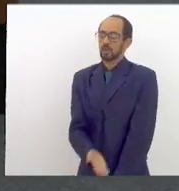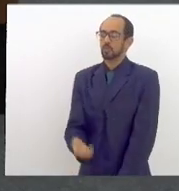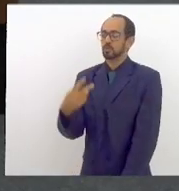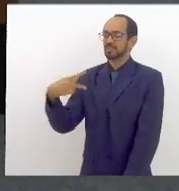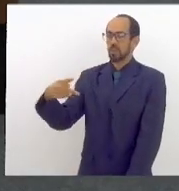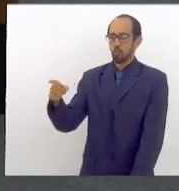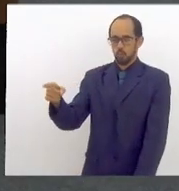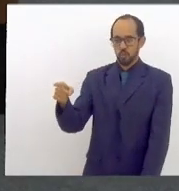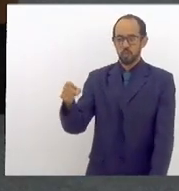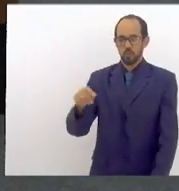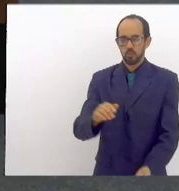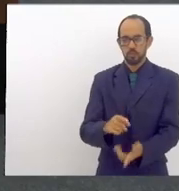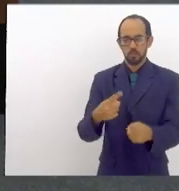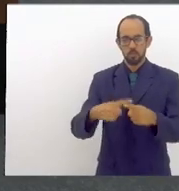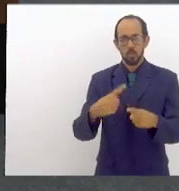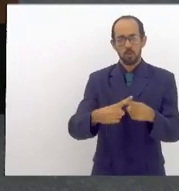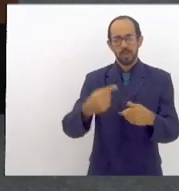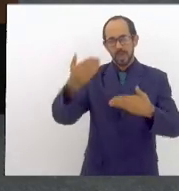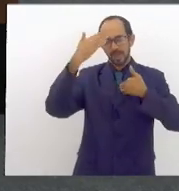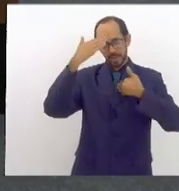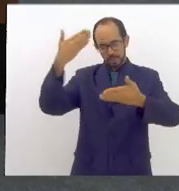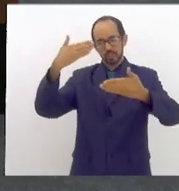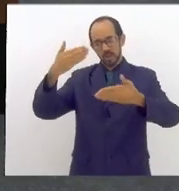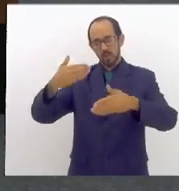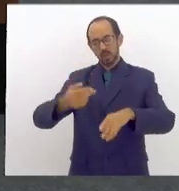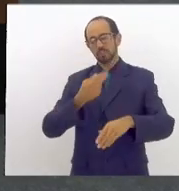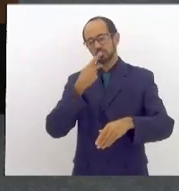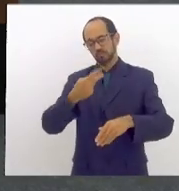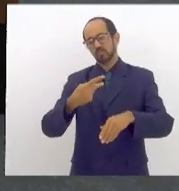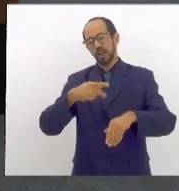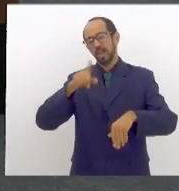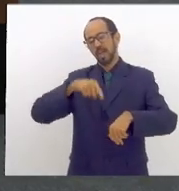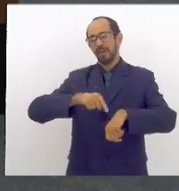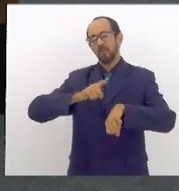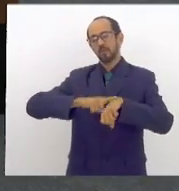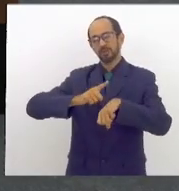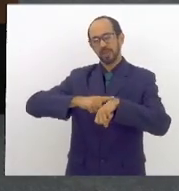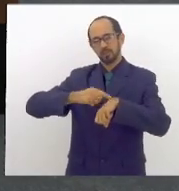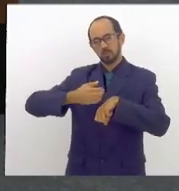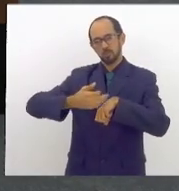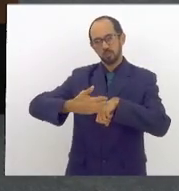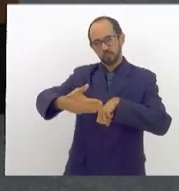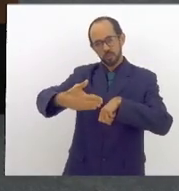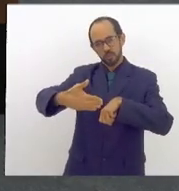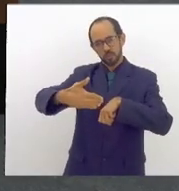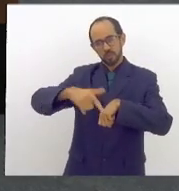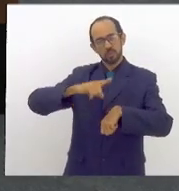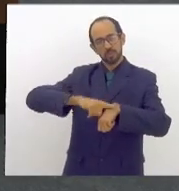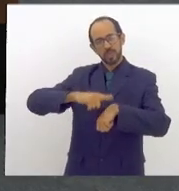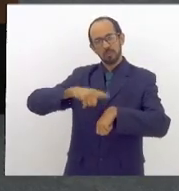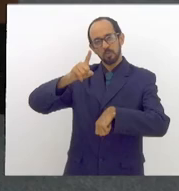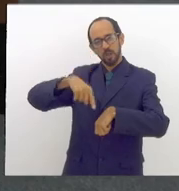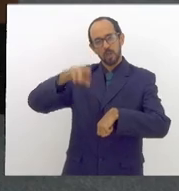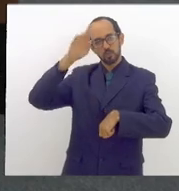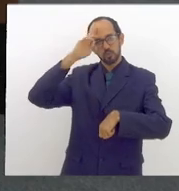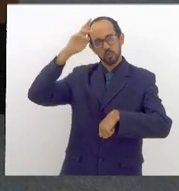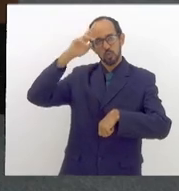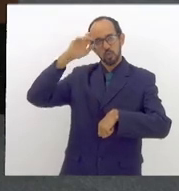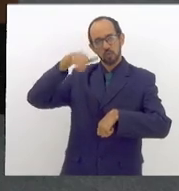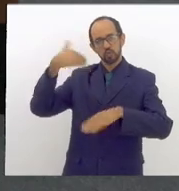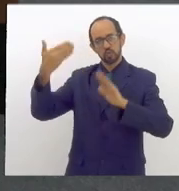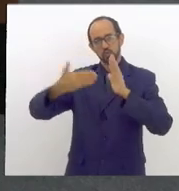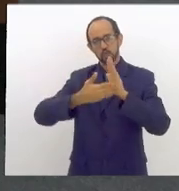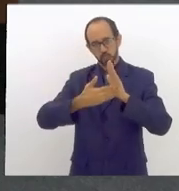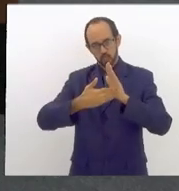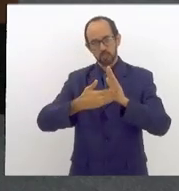porque a gratidão a gente só externa com o tempo e o tempo é senhor de tudo e como eu comecei